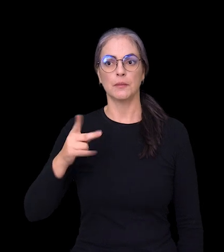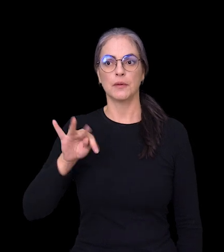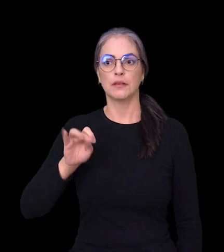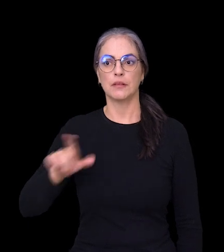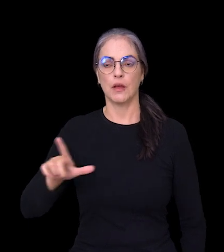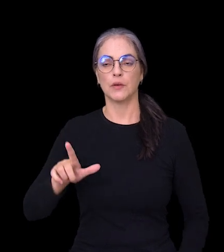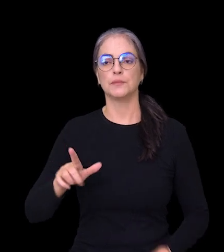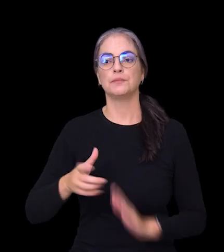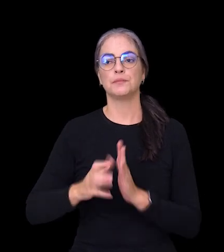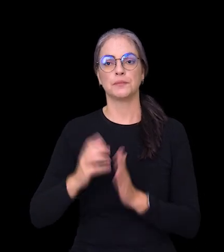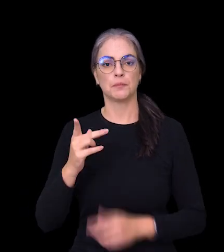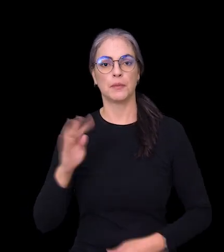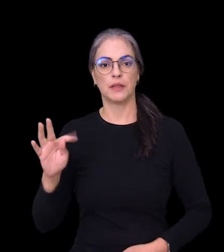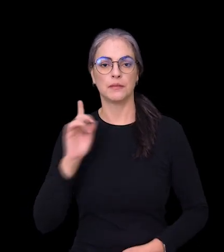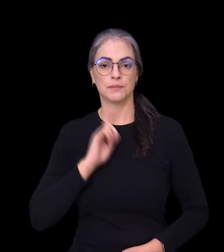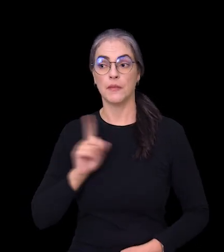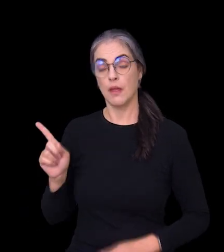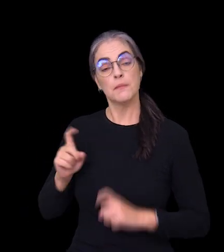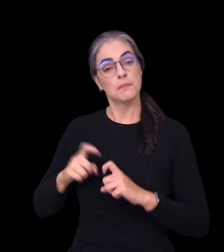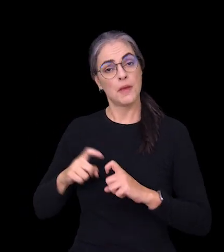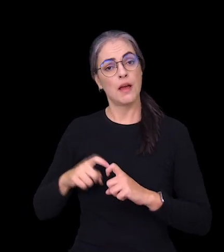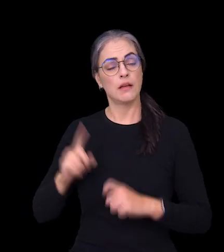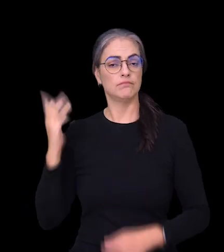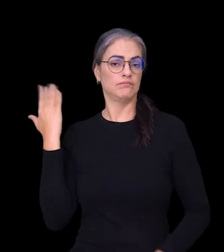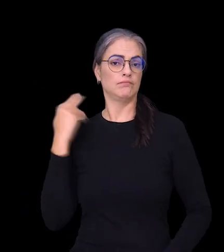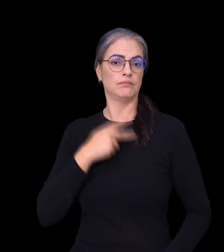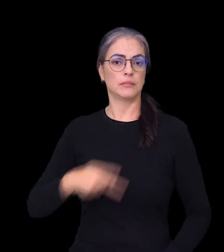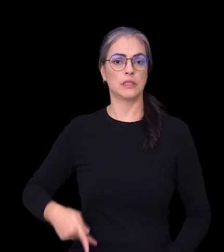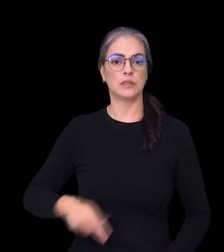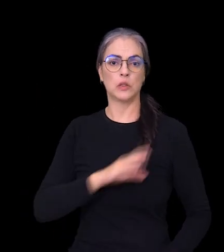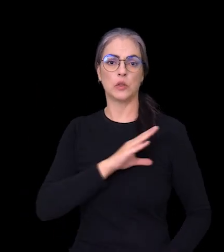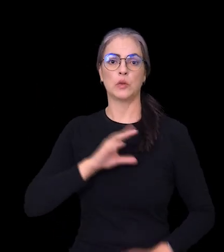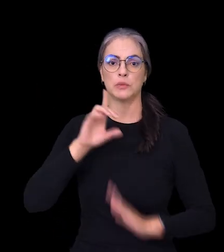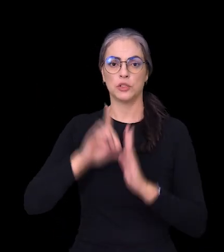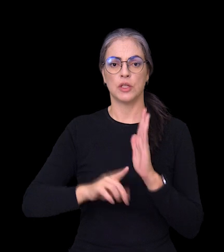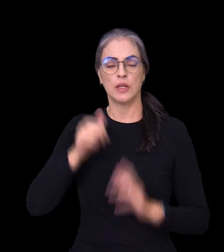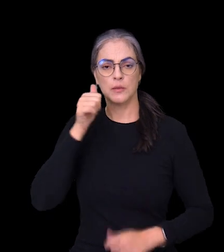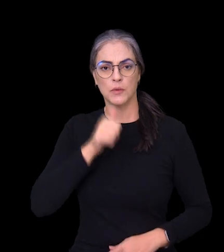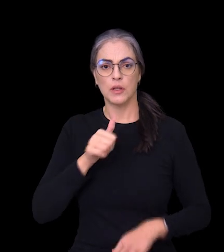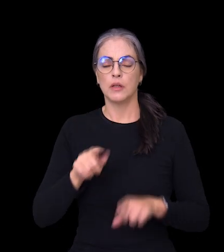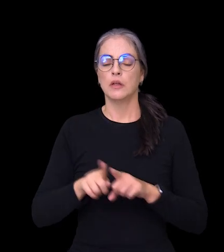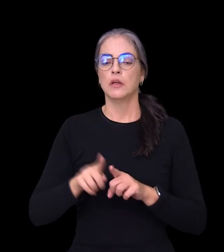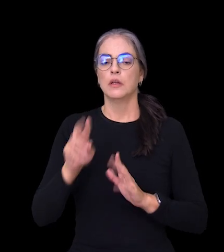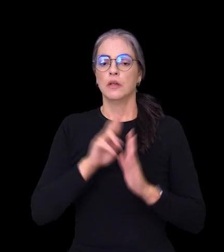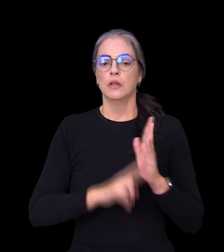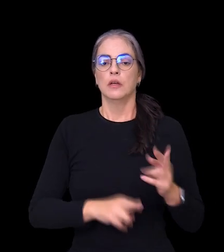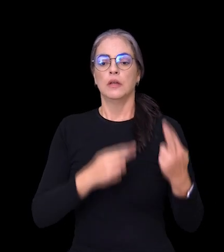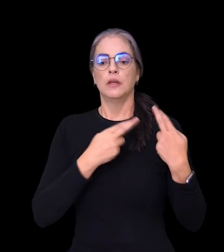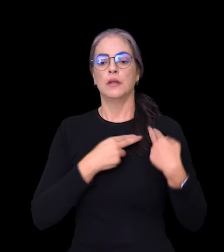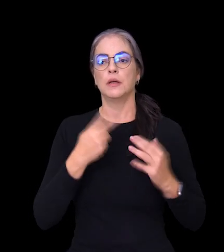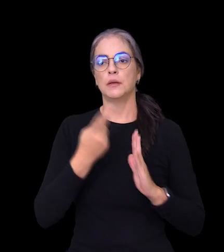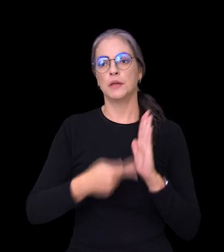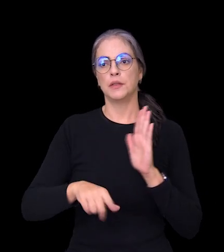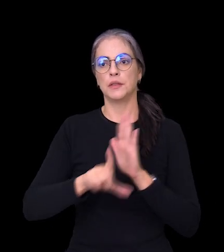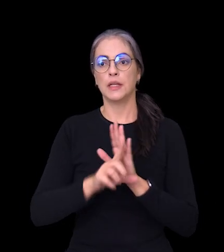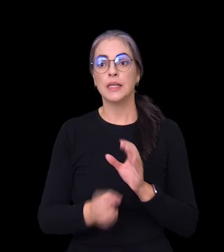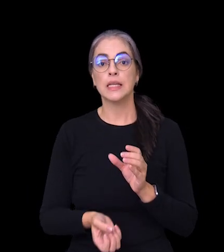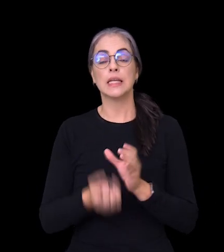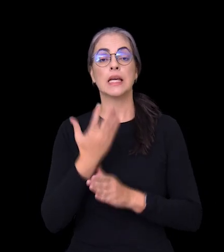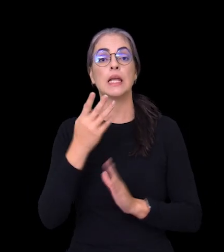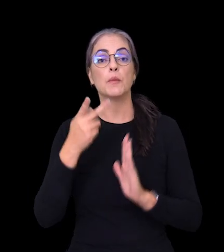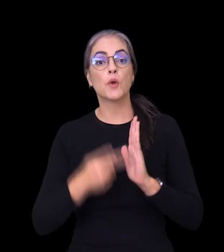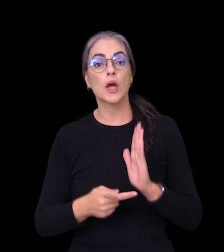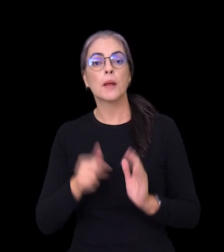Gerais. Ela é médica, presidiu a Comissão dos Direitos da Mulher e é relatora do projeto de lei que cria o programa Meninas